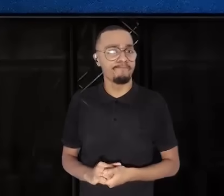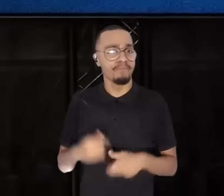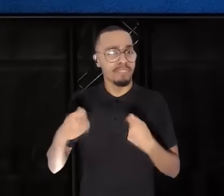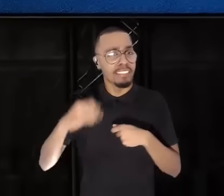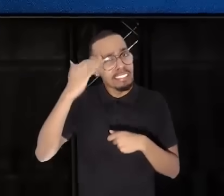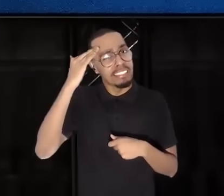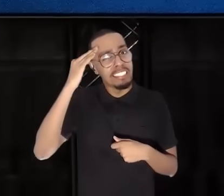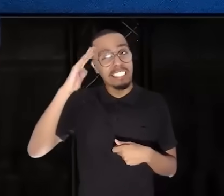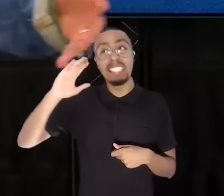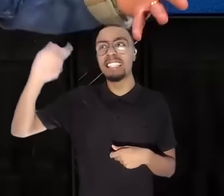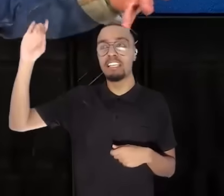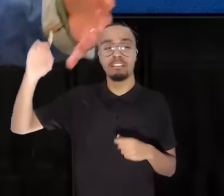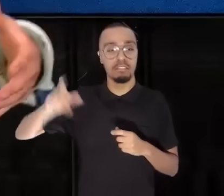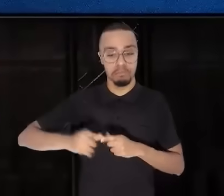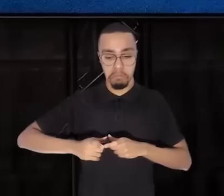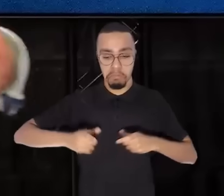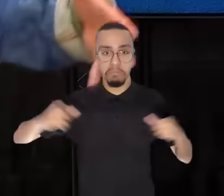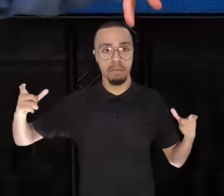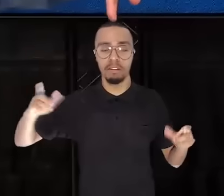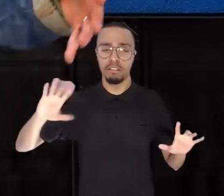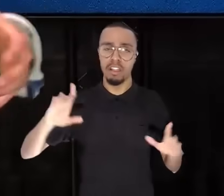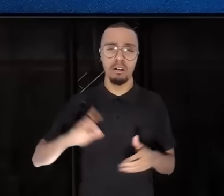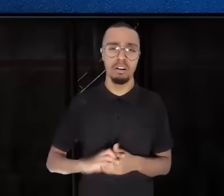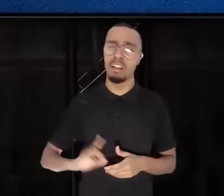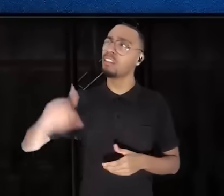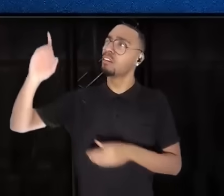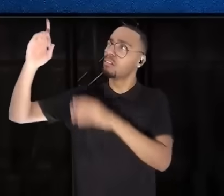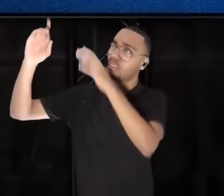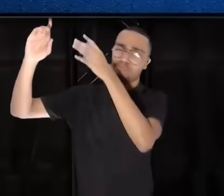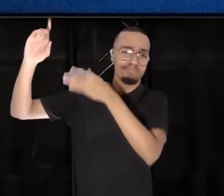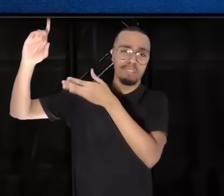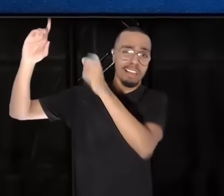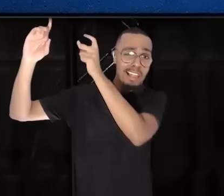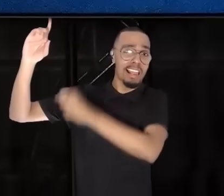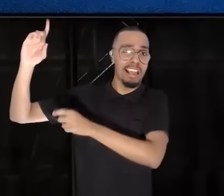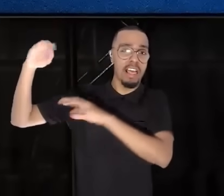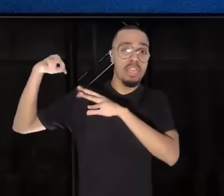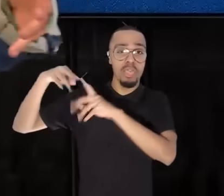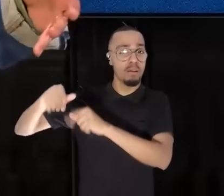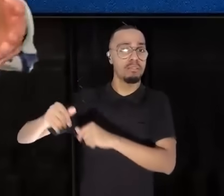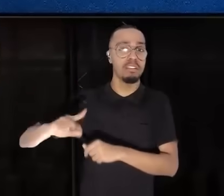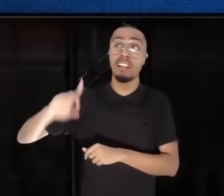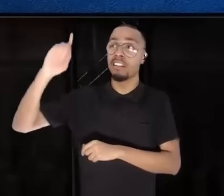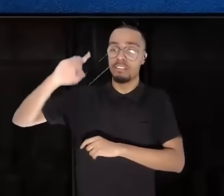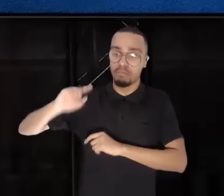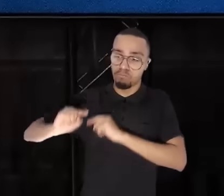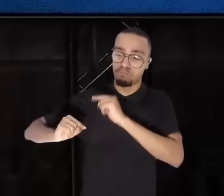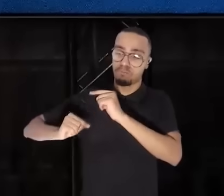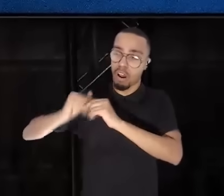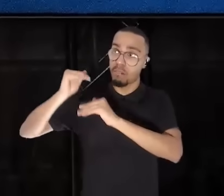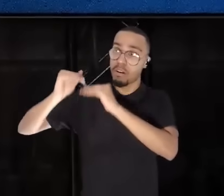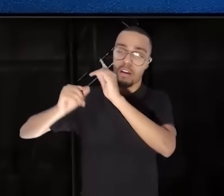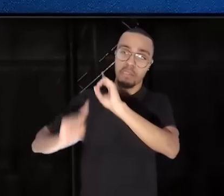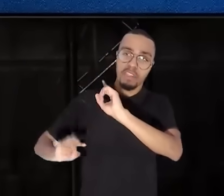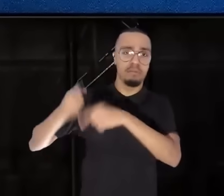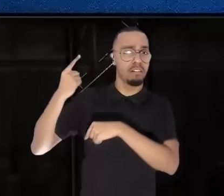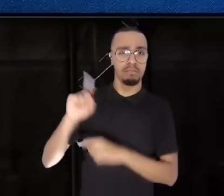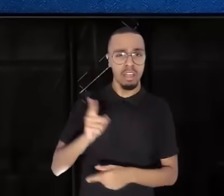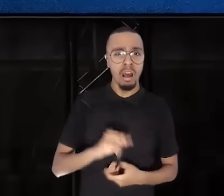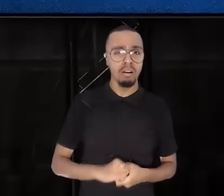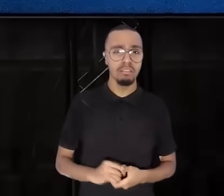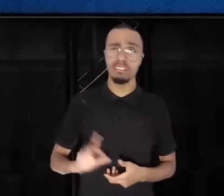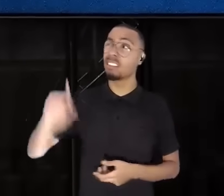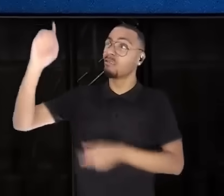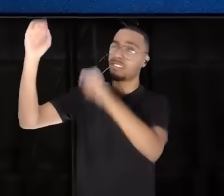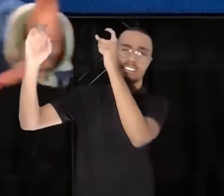Você tem que entender que Deus não aumenta. Ele já é tudo. Ele não desenvolve. Você tem que entender